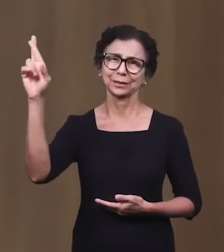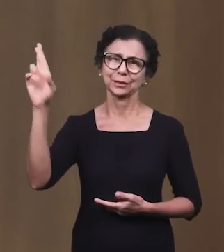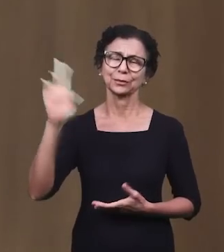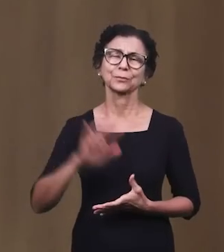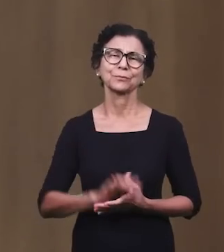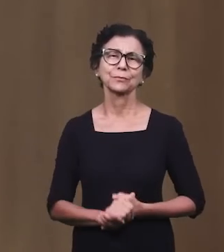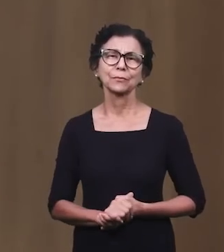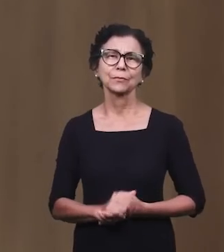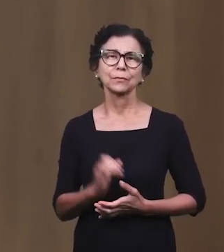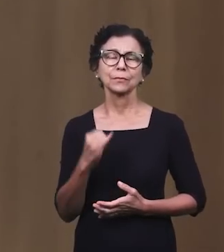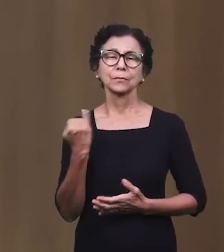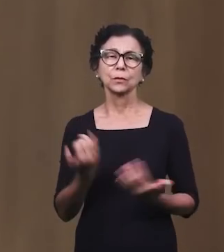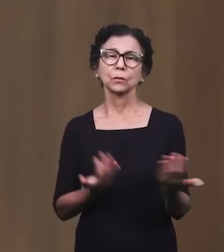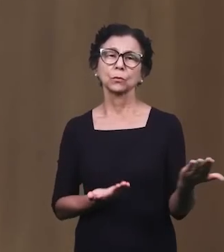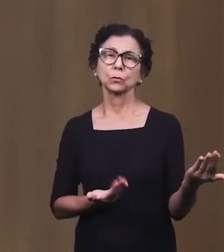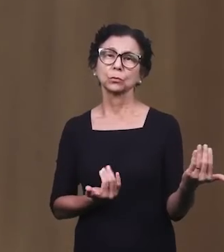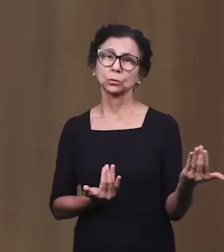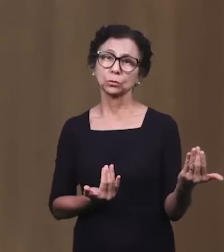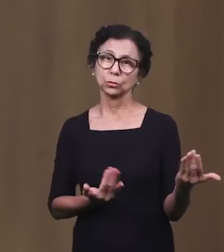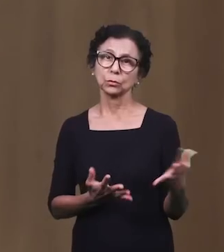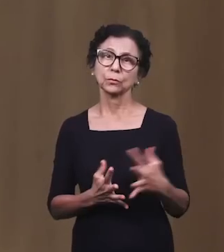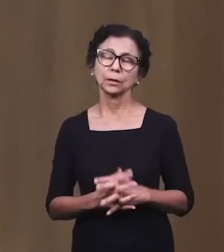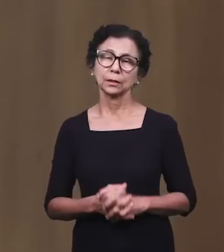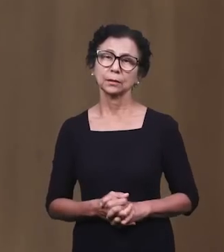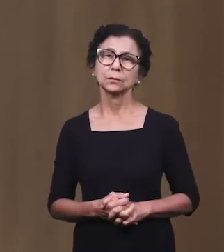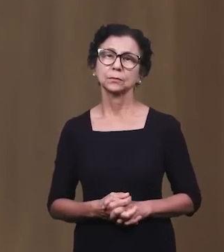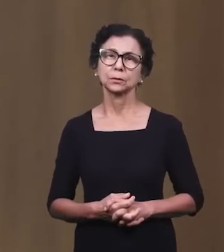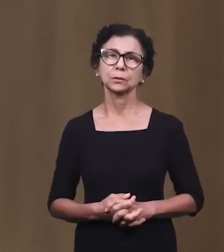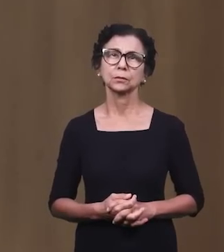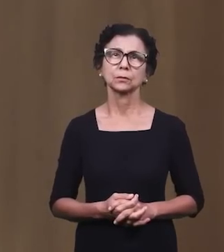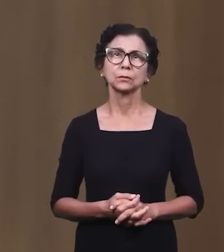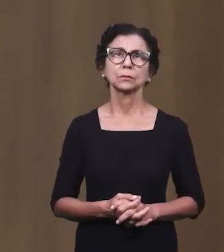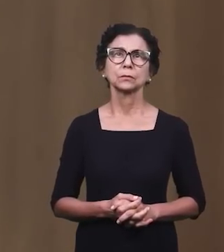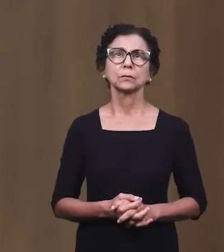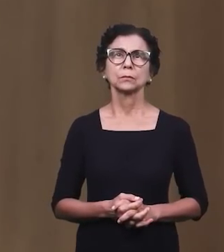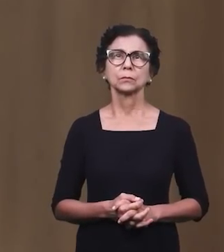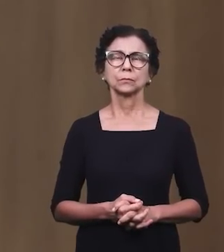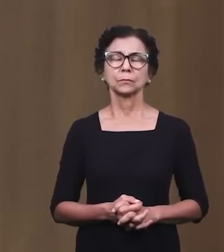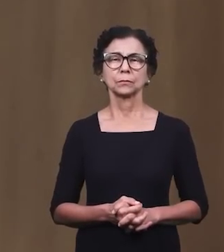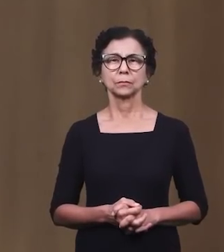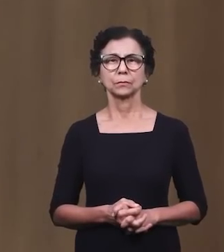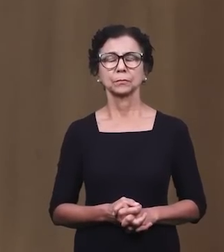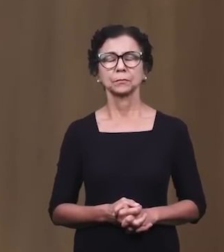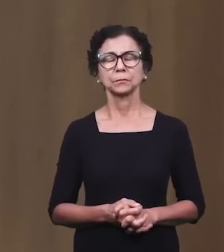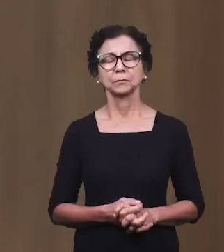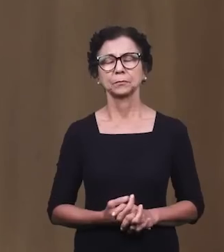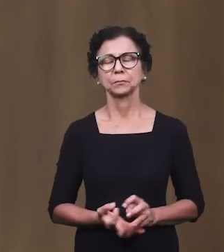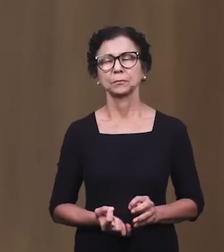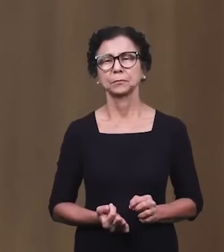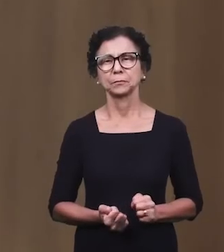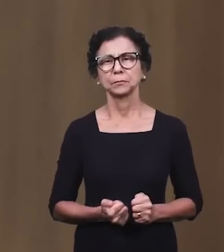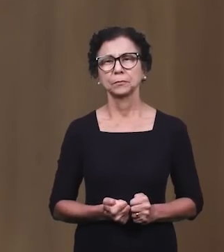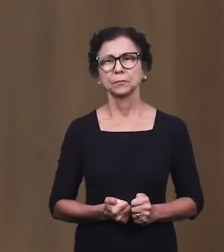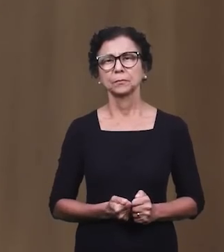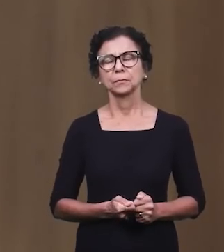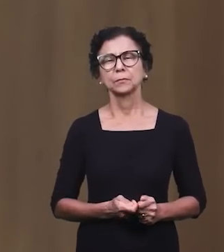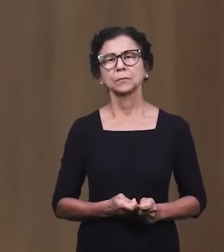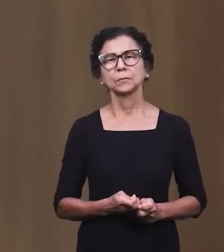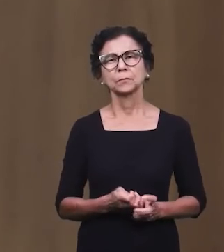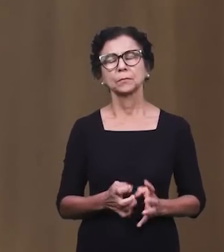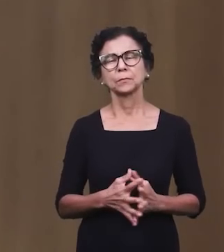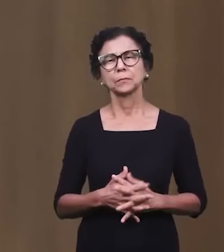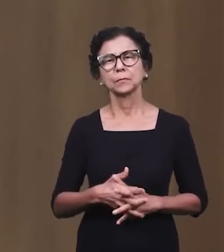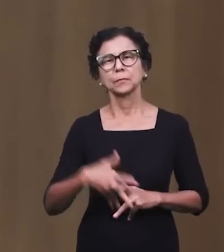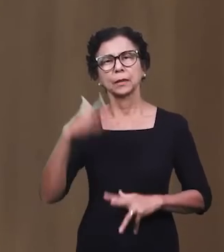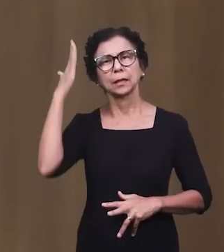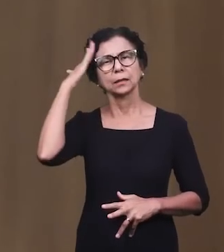jovem ele consuma também materiais voltados para a educação financeira. Sempre lembrar que